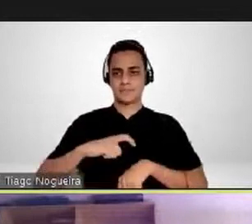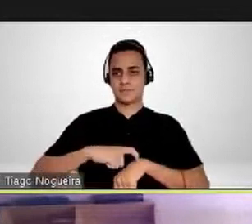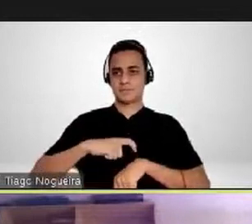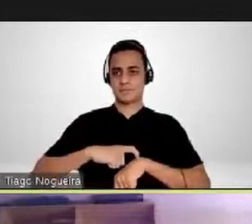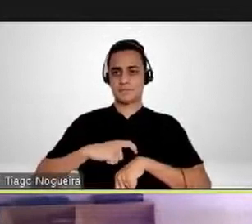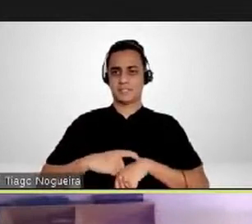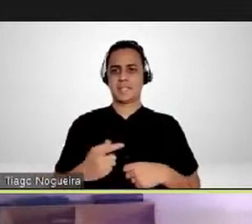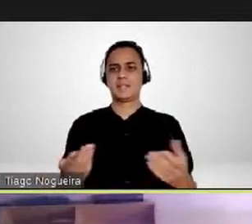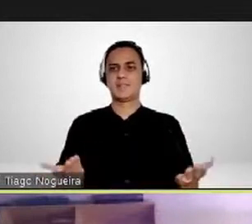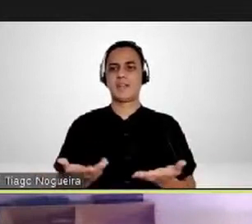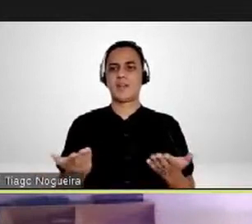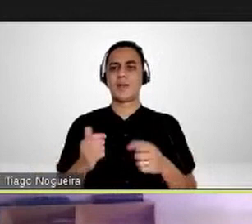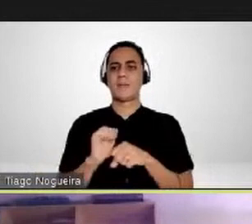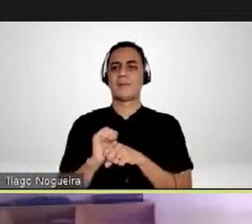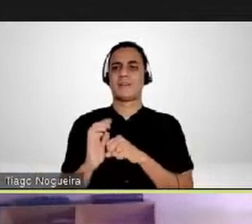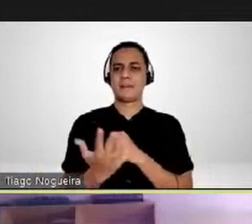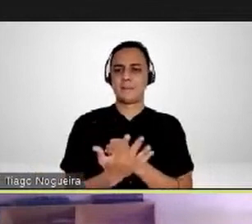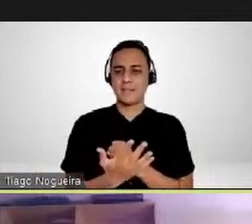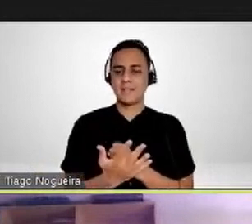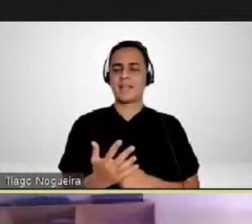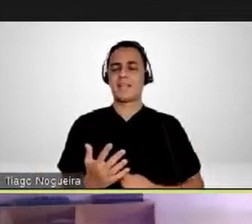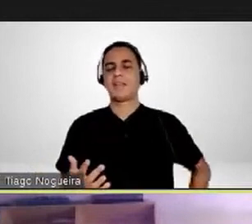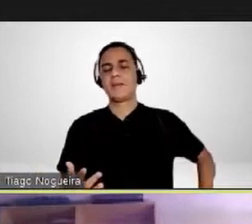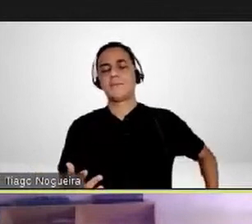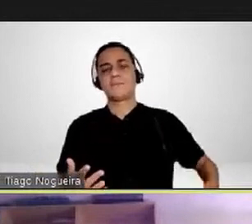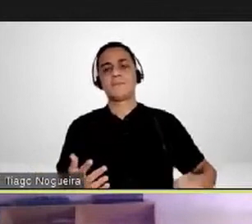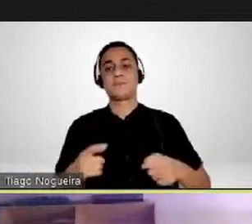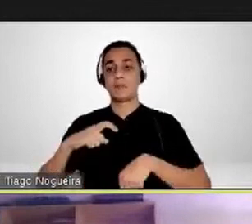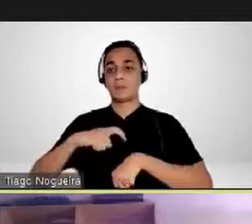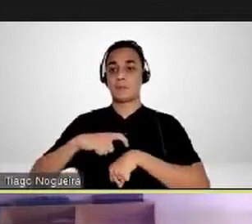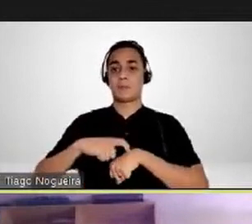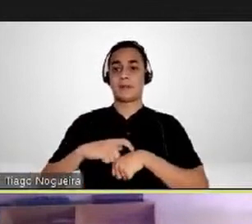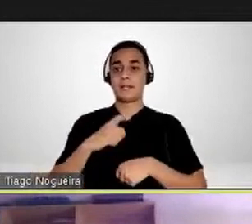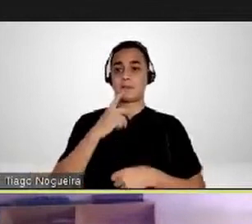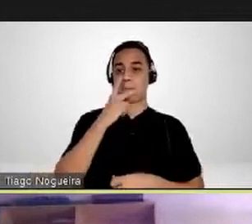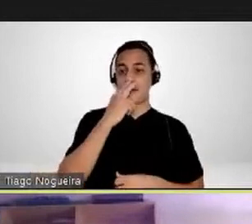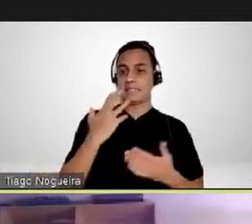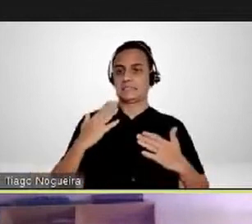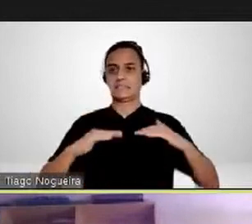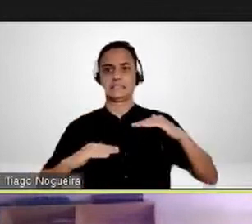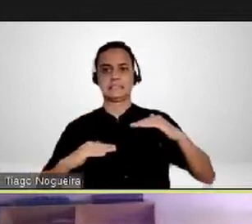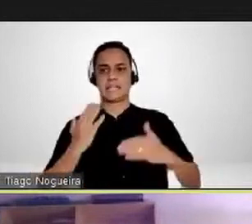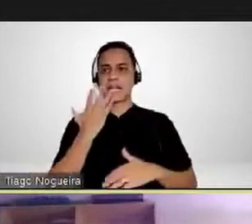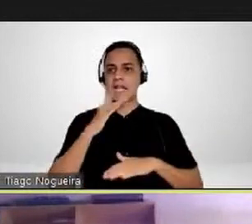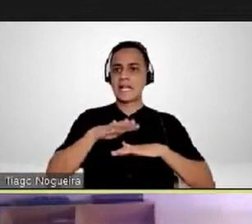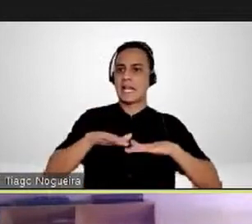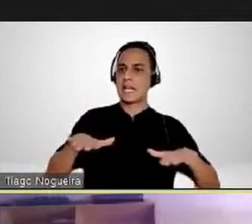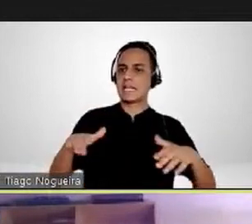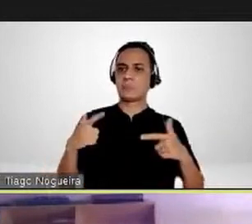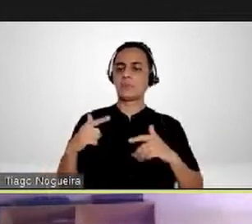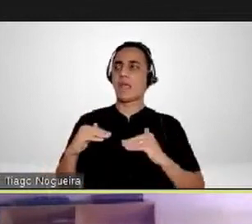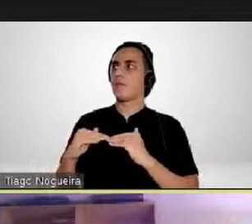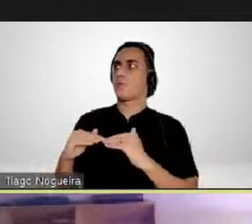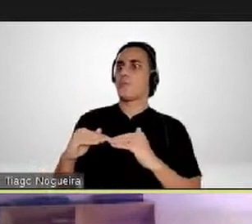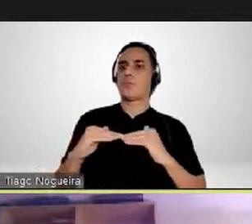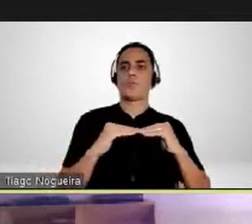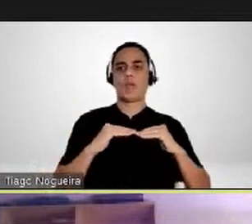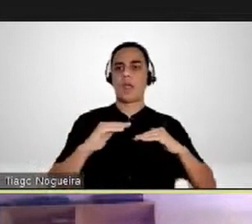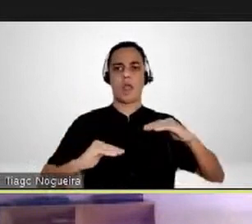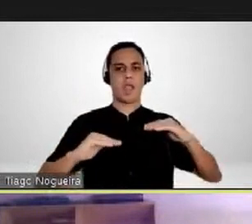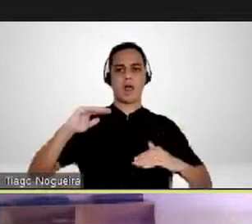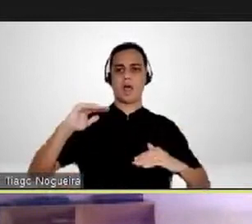né, da pandemia, que é um momento de muita instabilidade, né, para as crianças, né, a